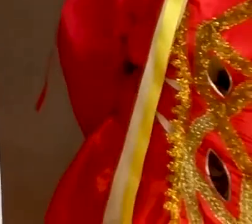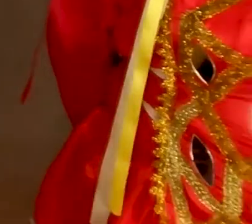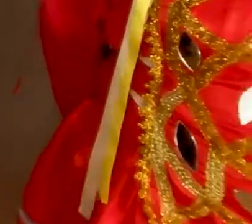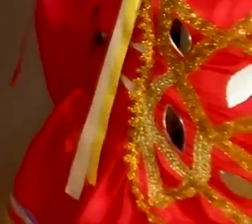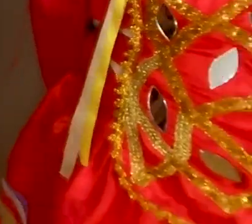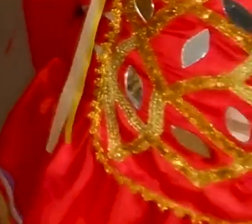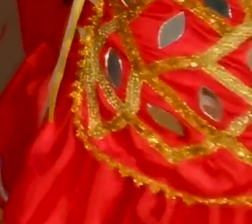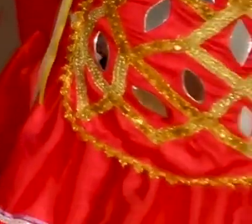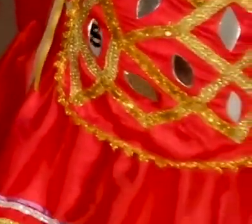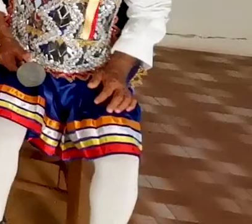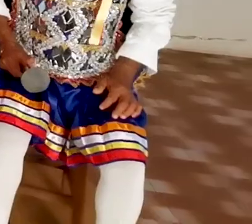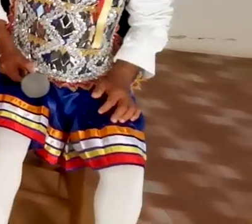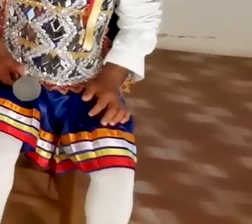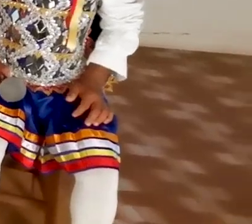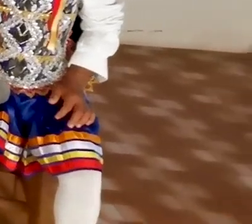Testamento.